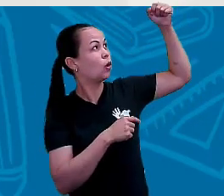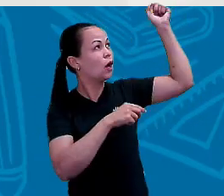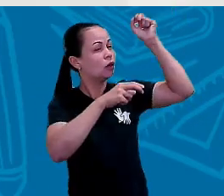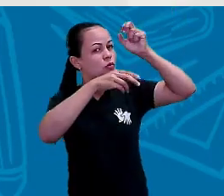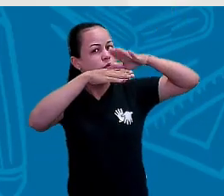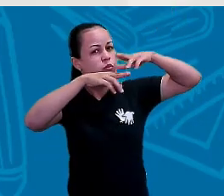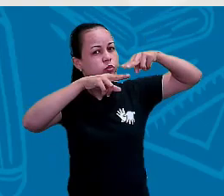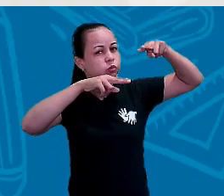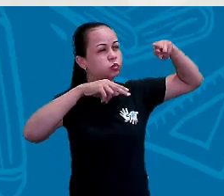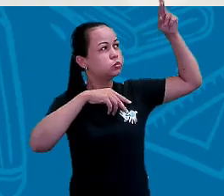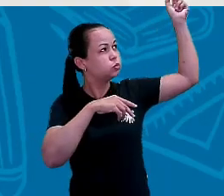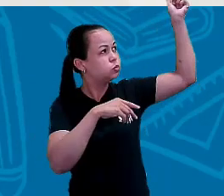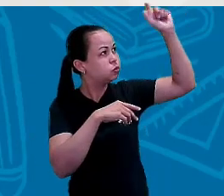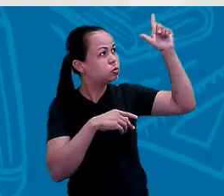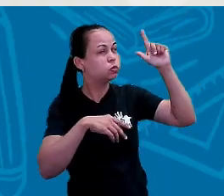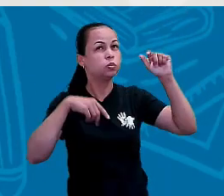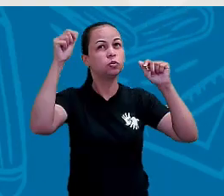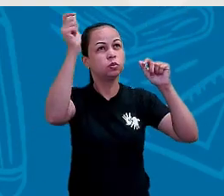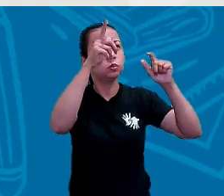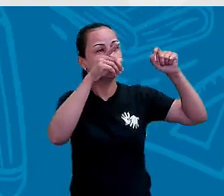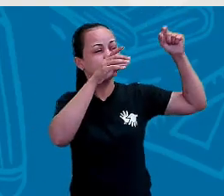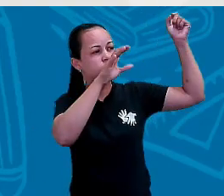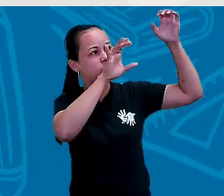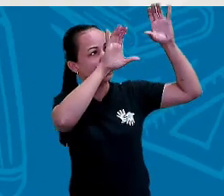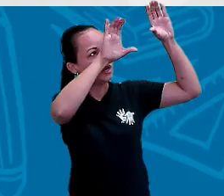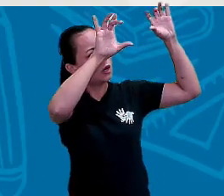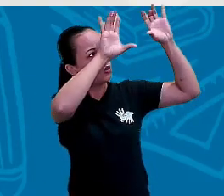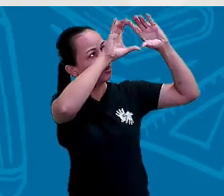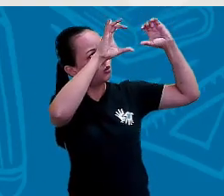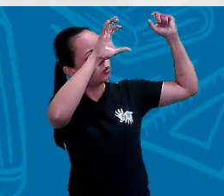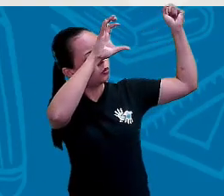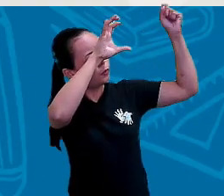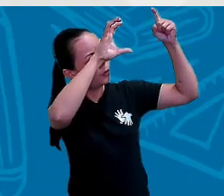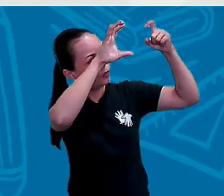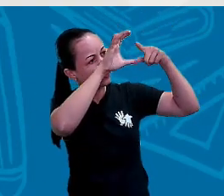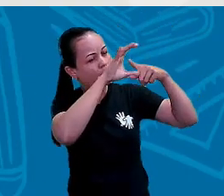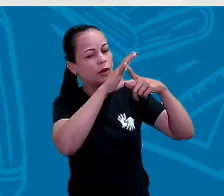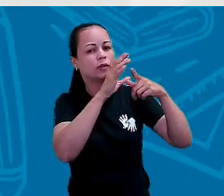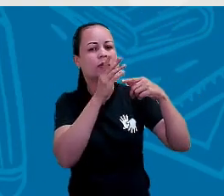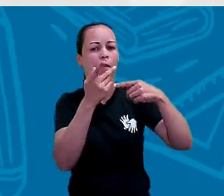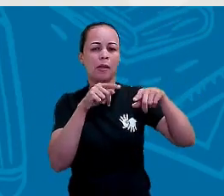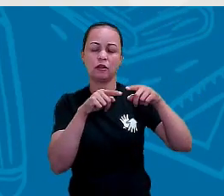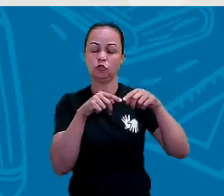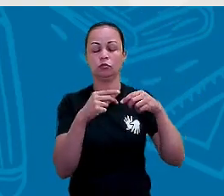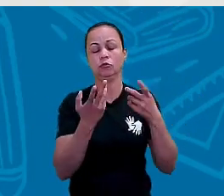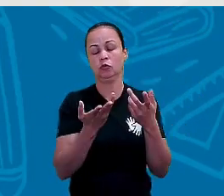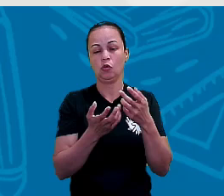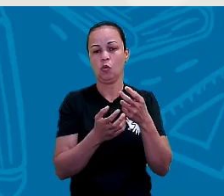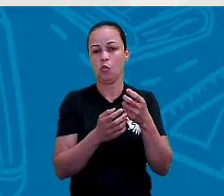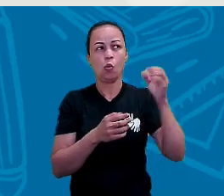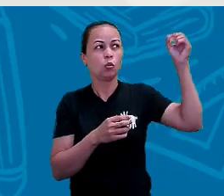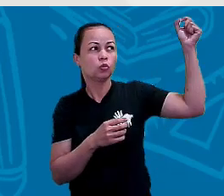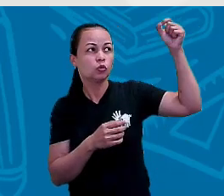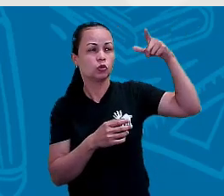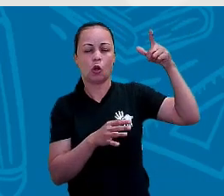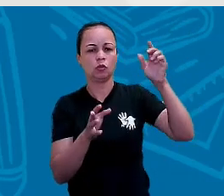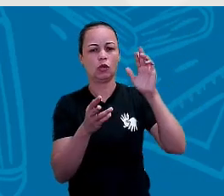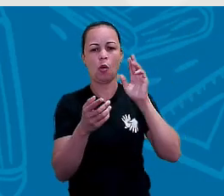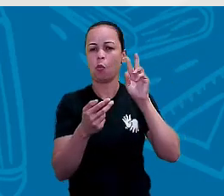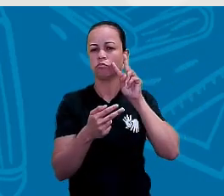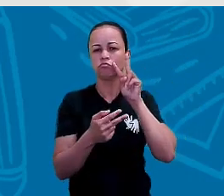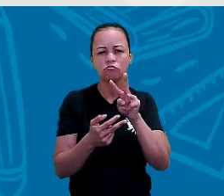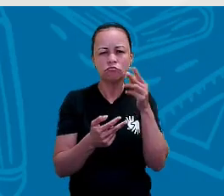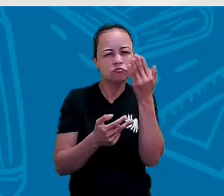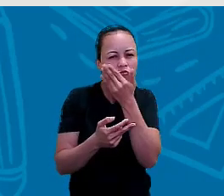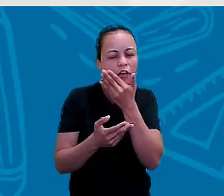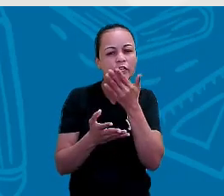E pode provocar danos na tua pele, mesmo sem o sol estar aparecendo. Mesmo naquele dia nublado, é